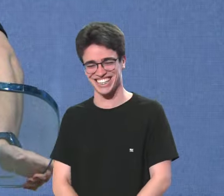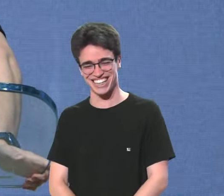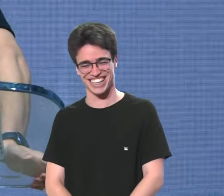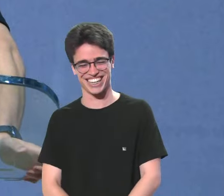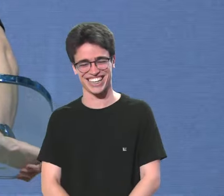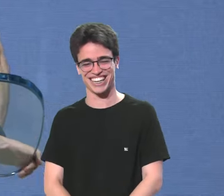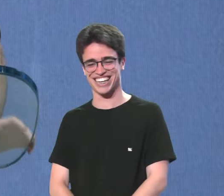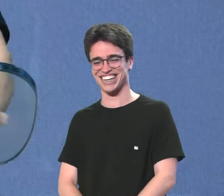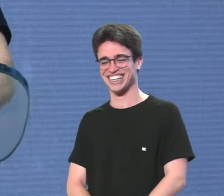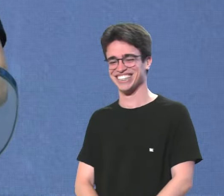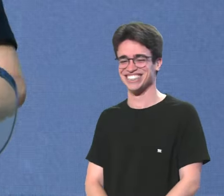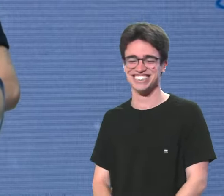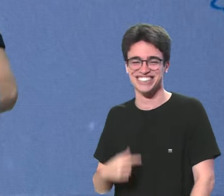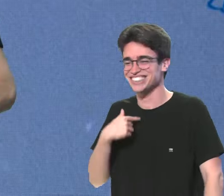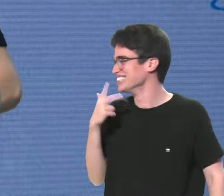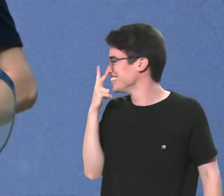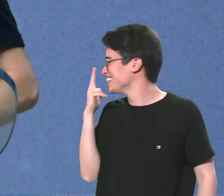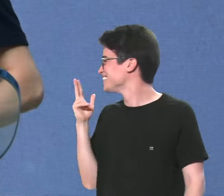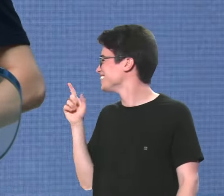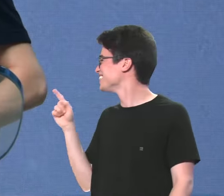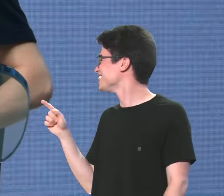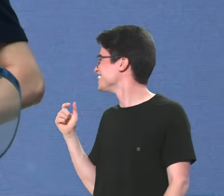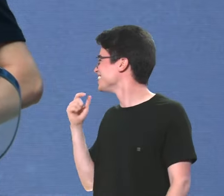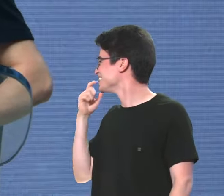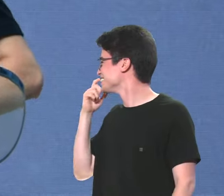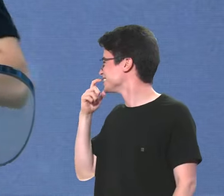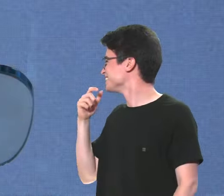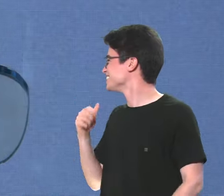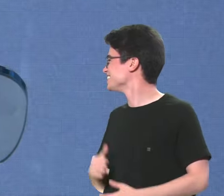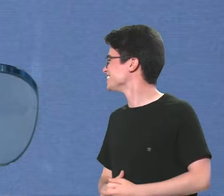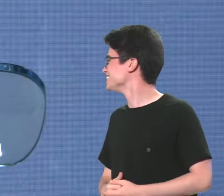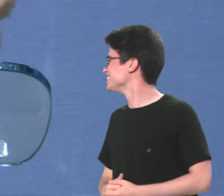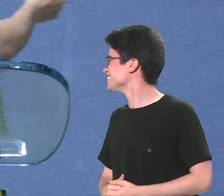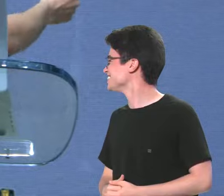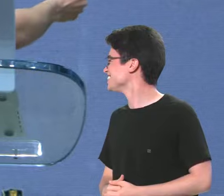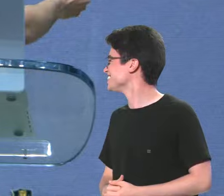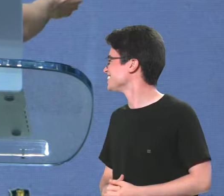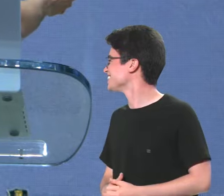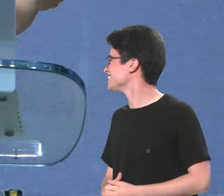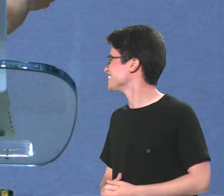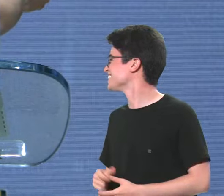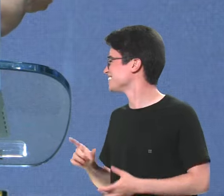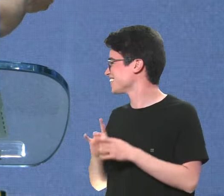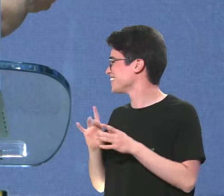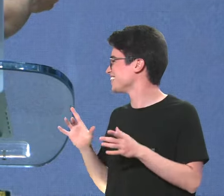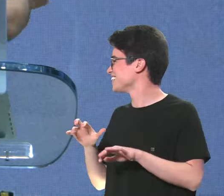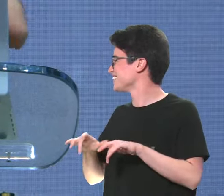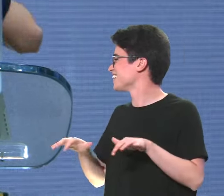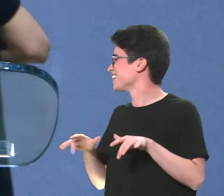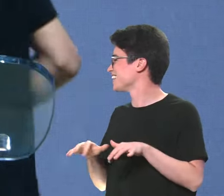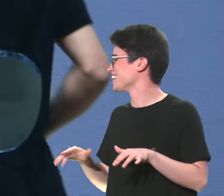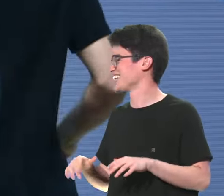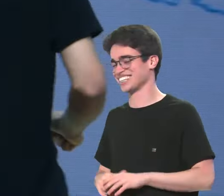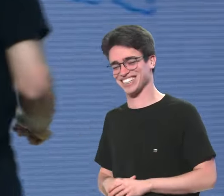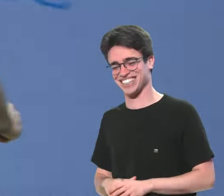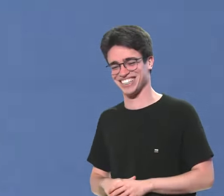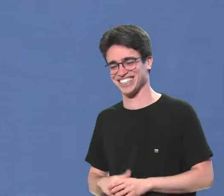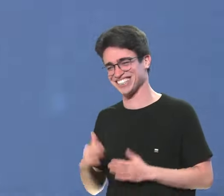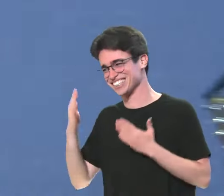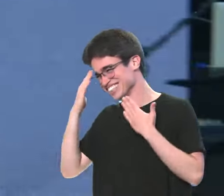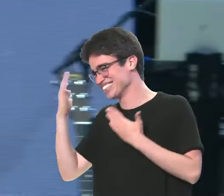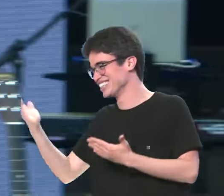Marlon a gente eu acho que ele tá você consegue liberar o teclado dá